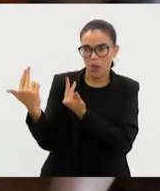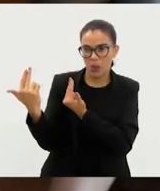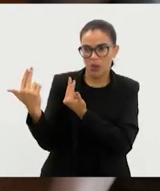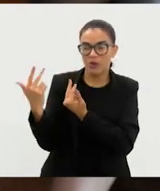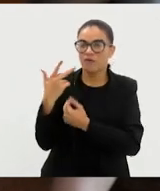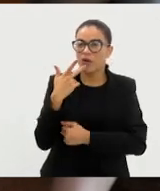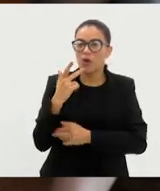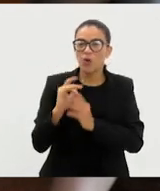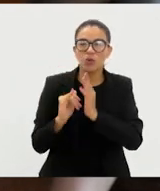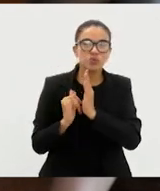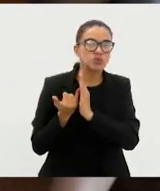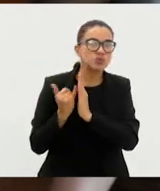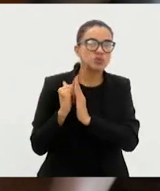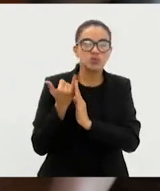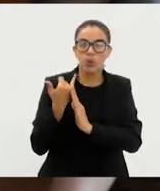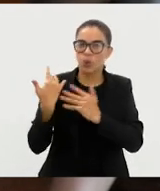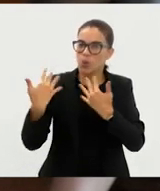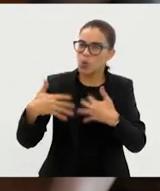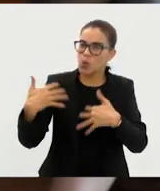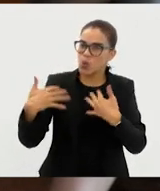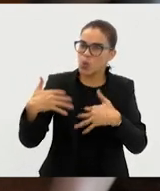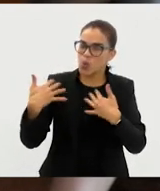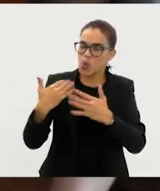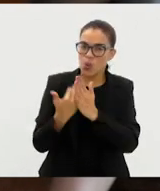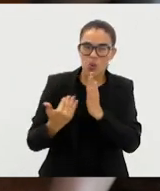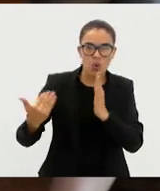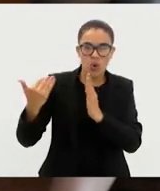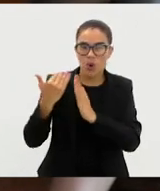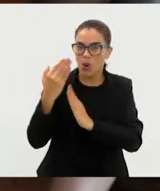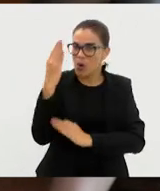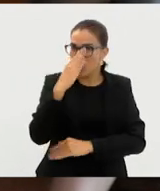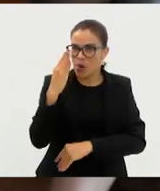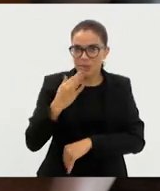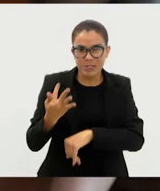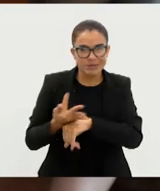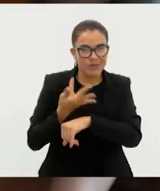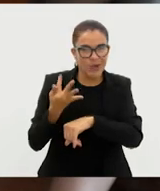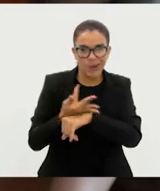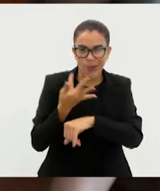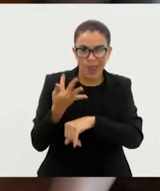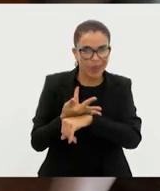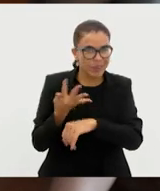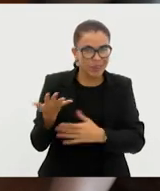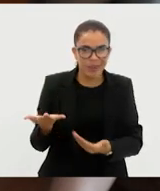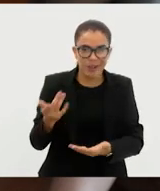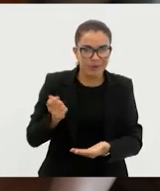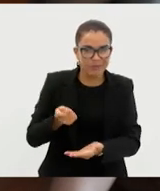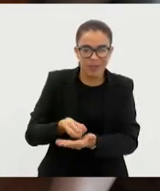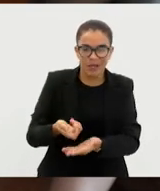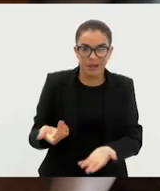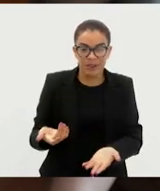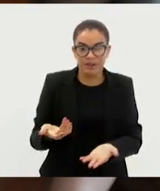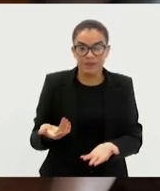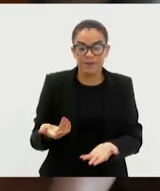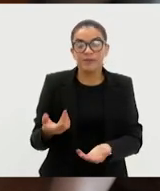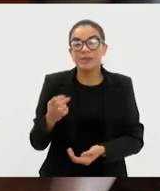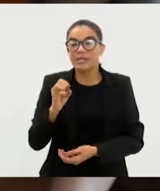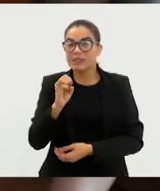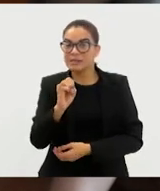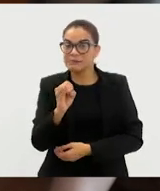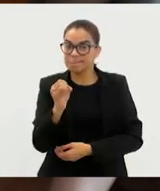que é um juros exorbitante, que o Brasil não suporta para crescer. Olha, se eu